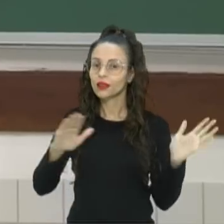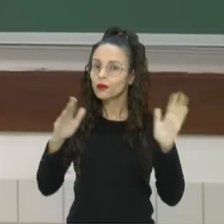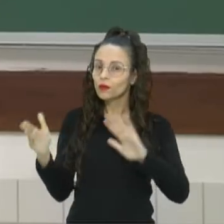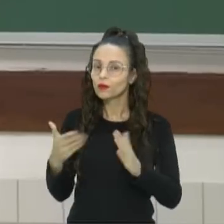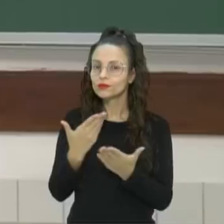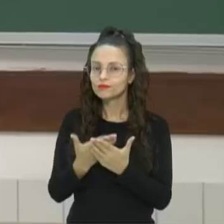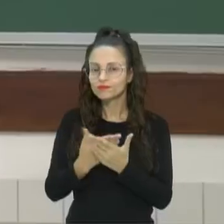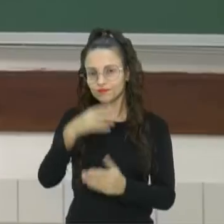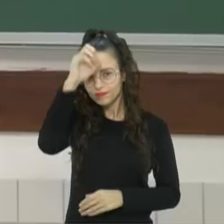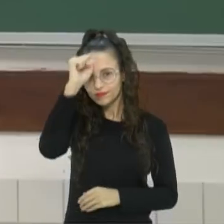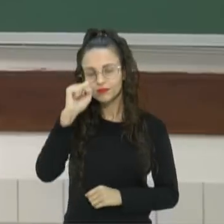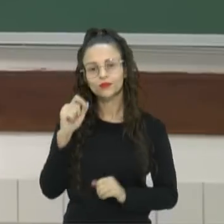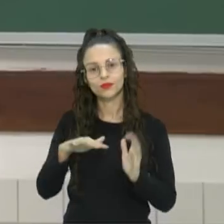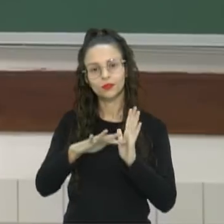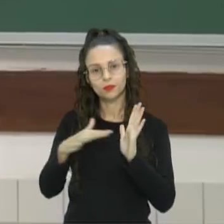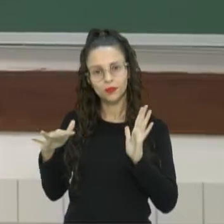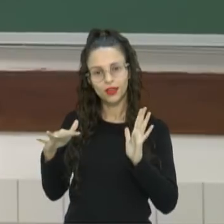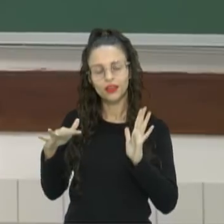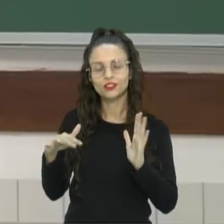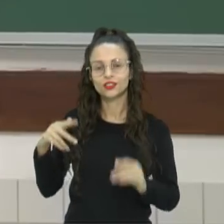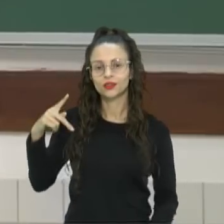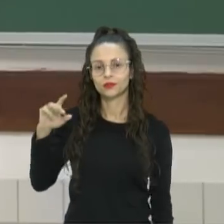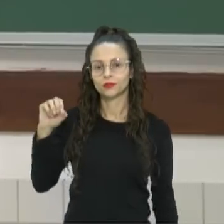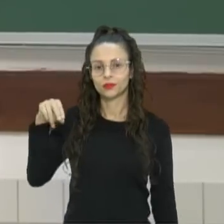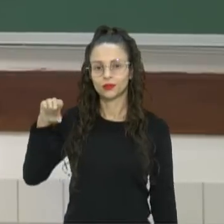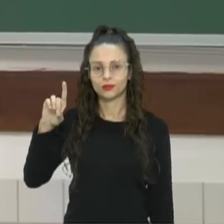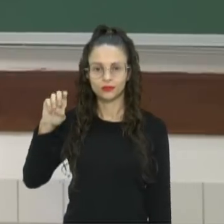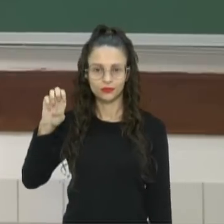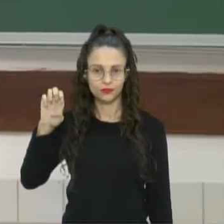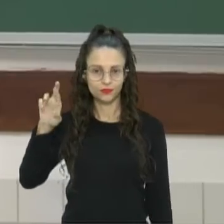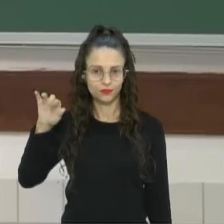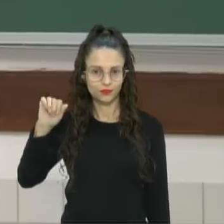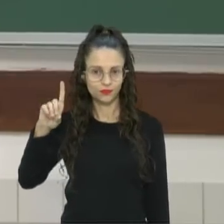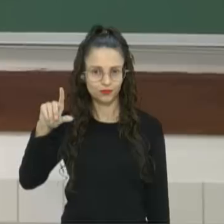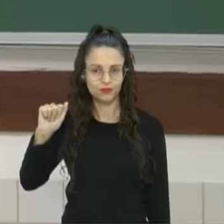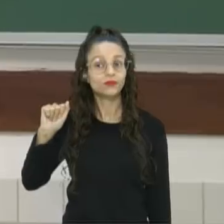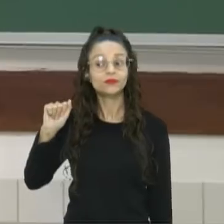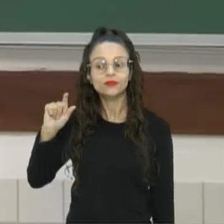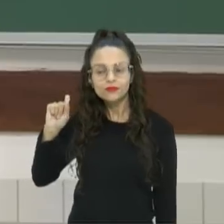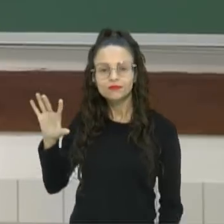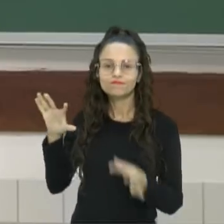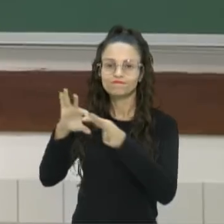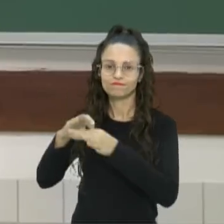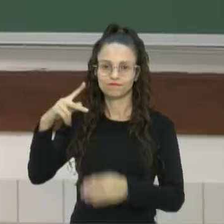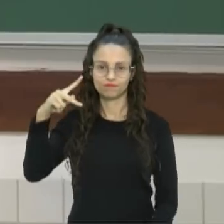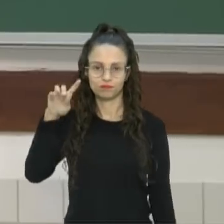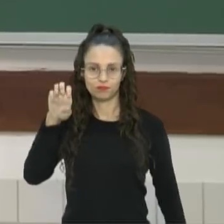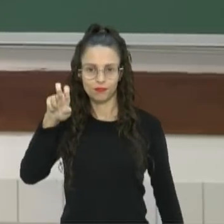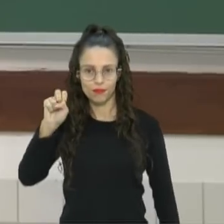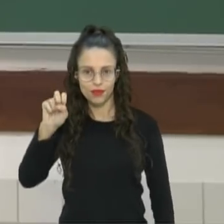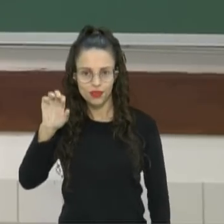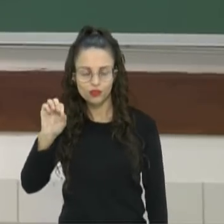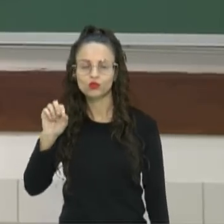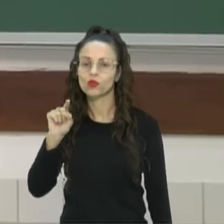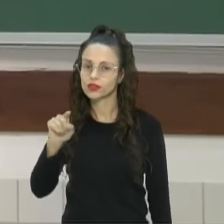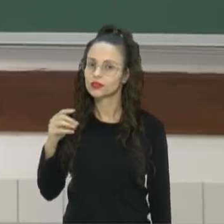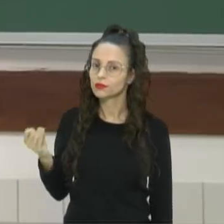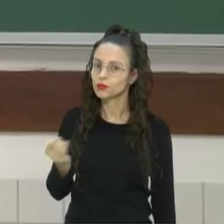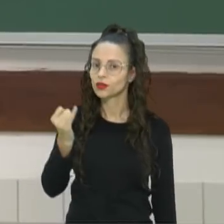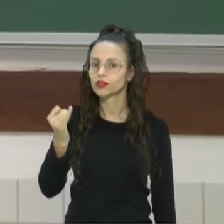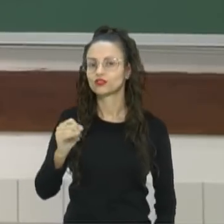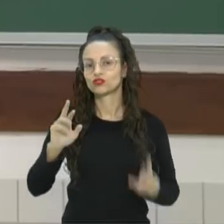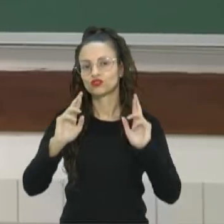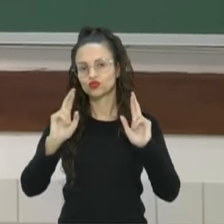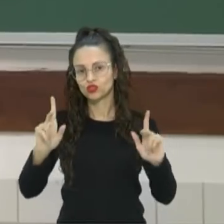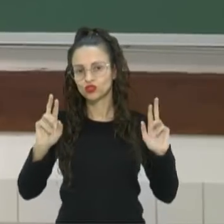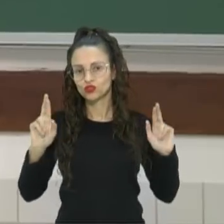hoje? Média aritmética ponderada, que é essa questão que tem os pesos, tá bom? Essa importância